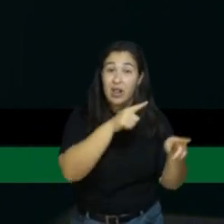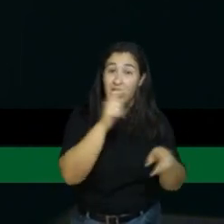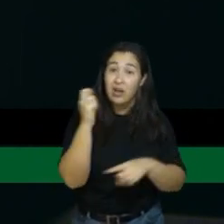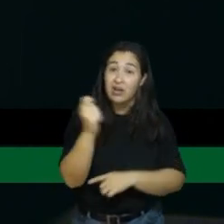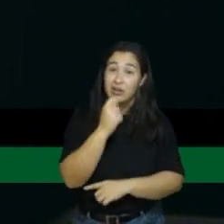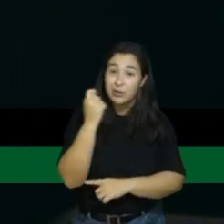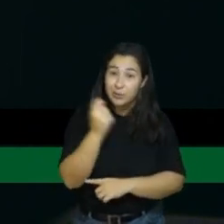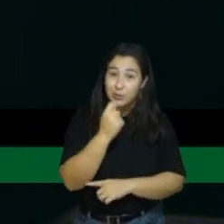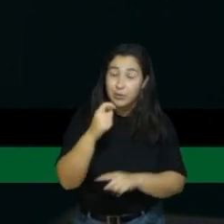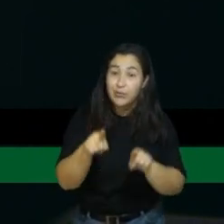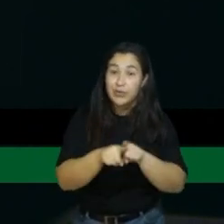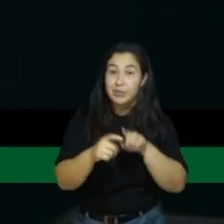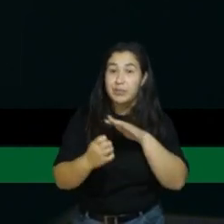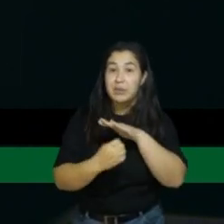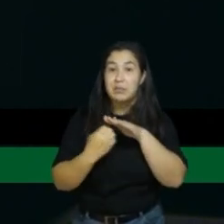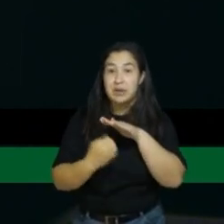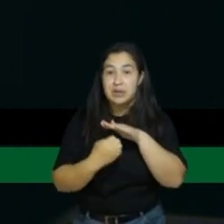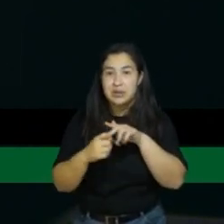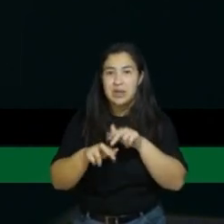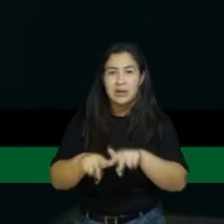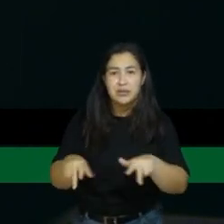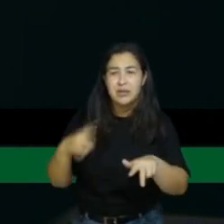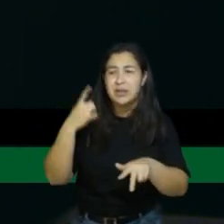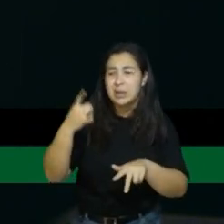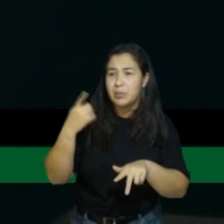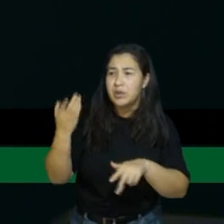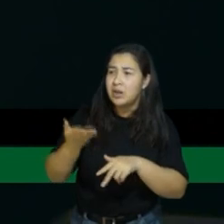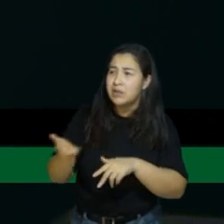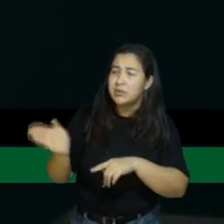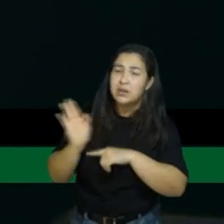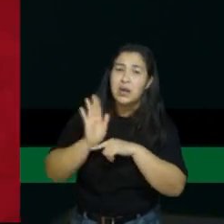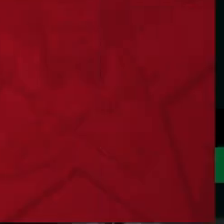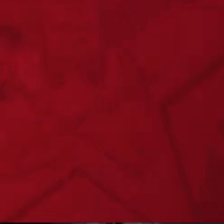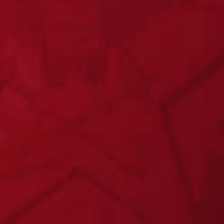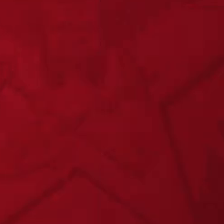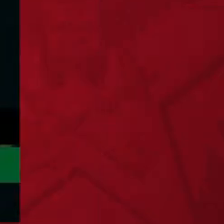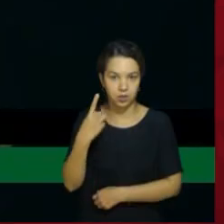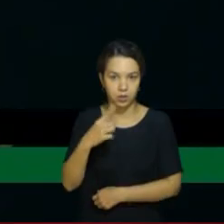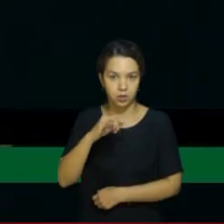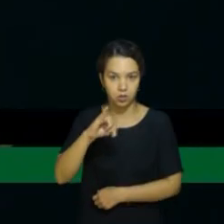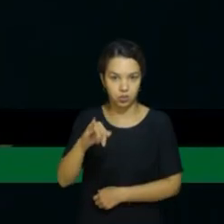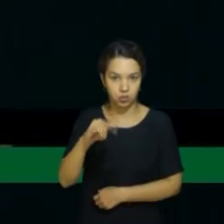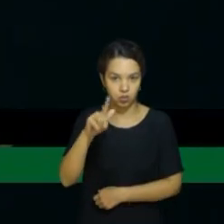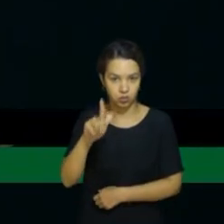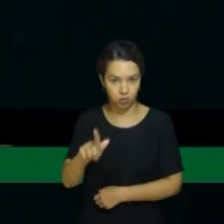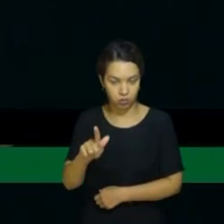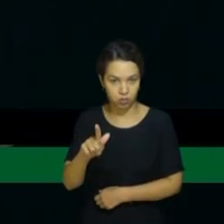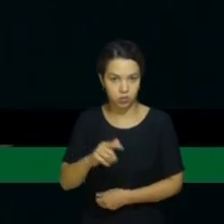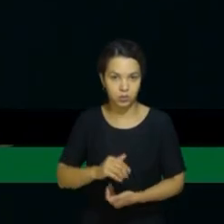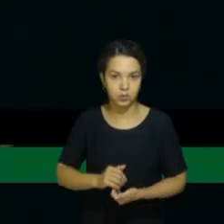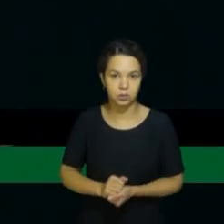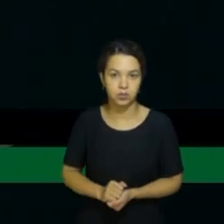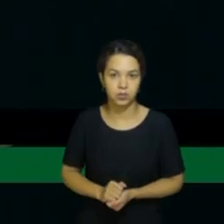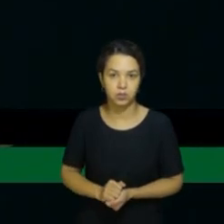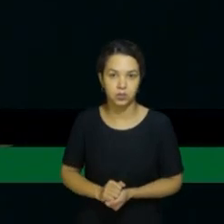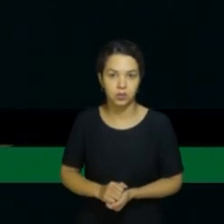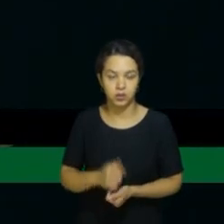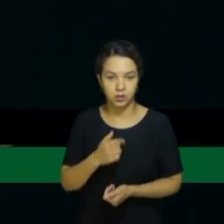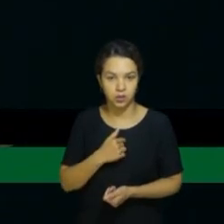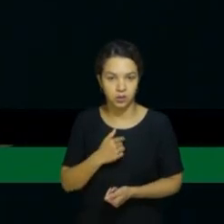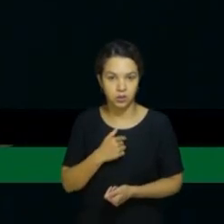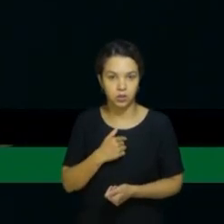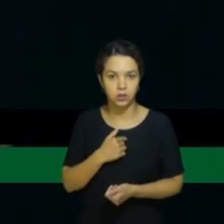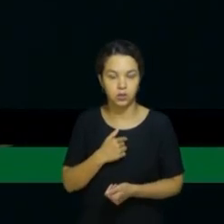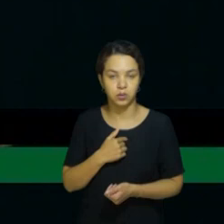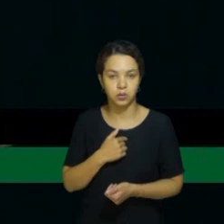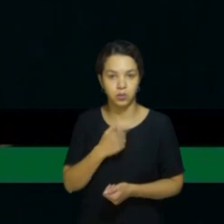empresários, os deputados também ajudaram de alguma forma, e a gente se sente muito sensibilizado. A deputada Luciane Carminati também tratou sobre a